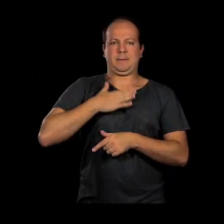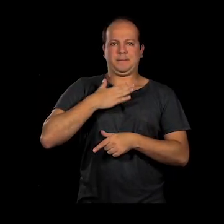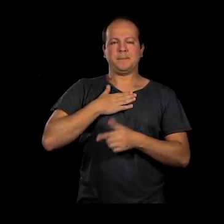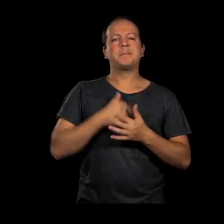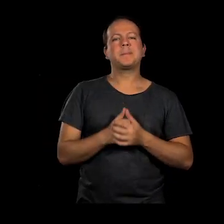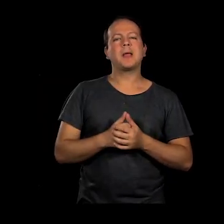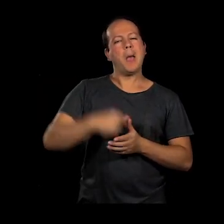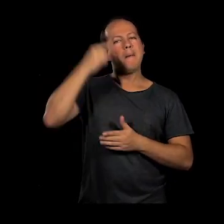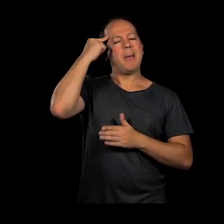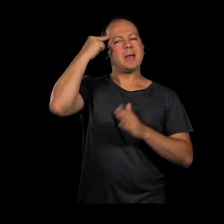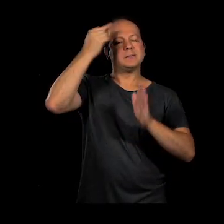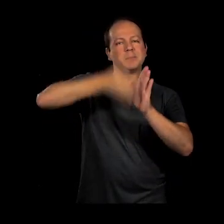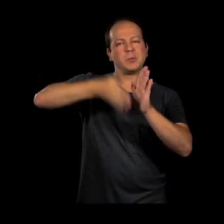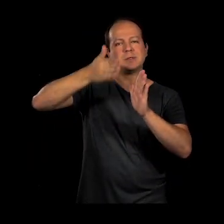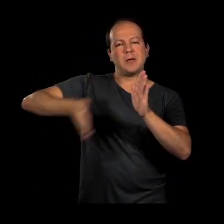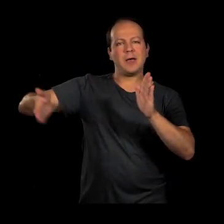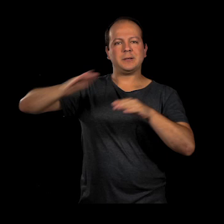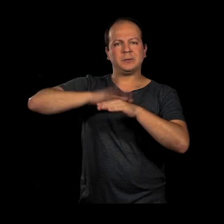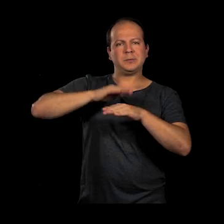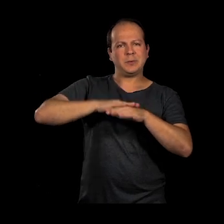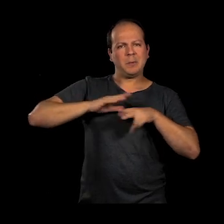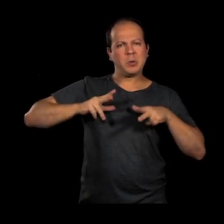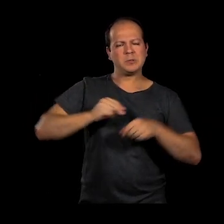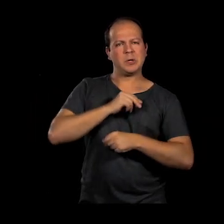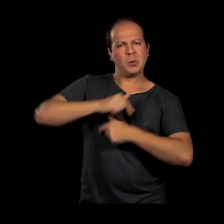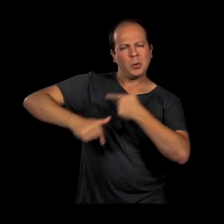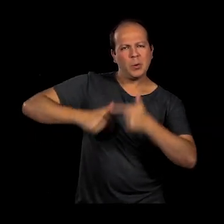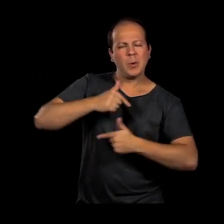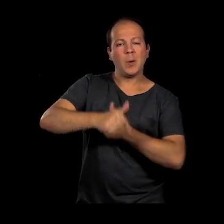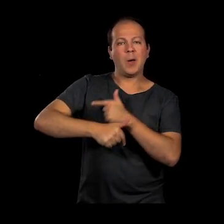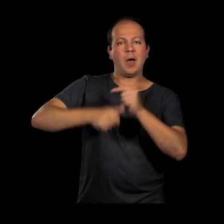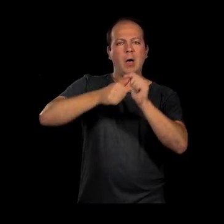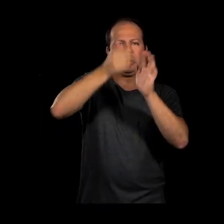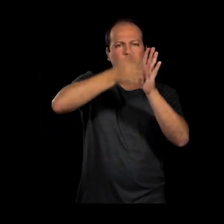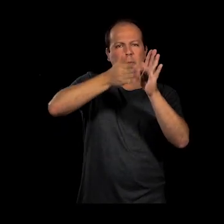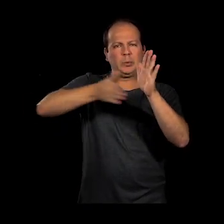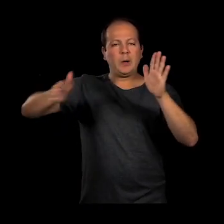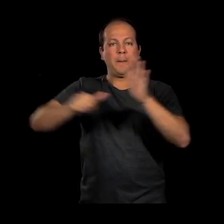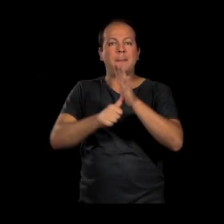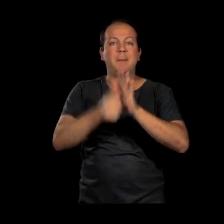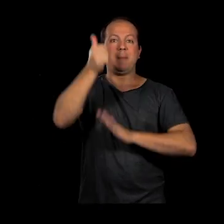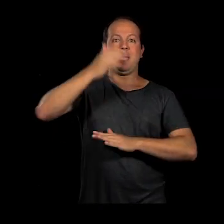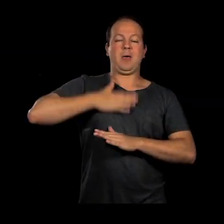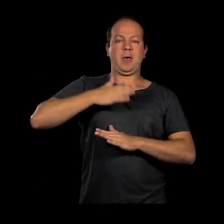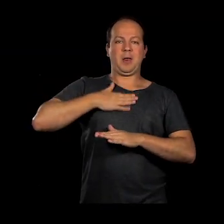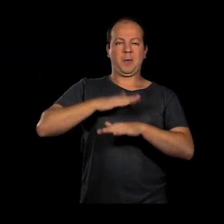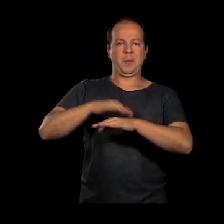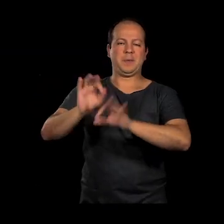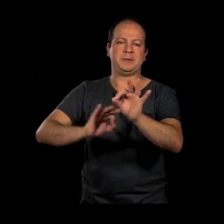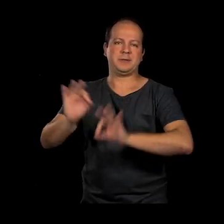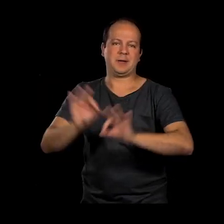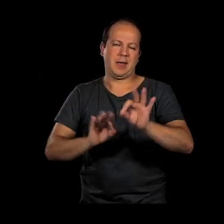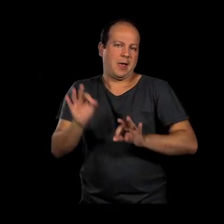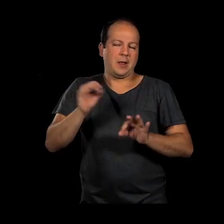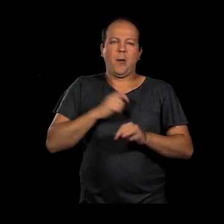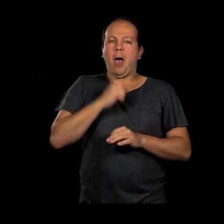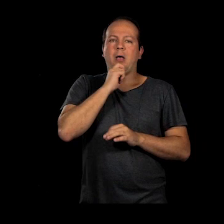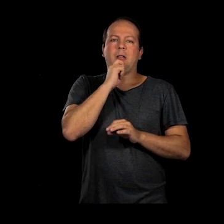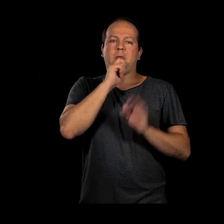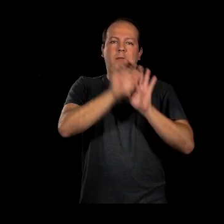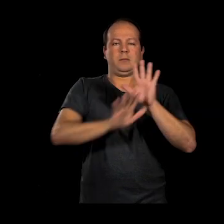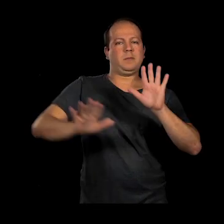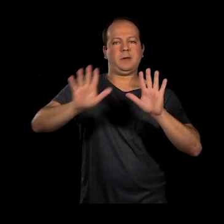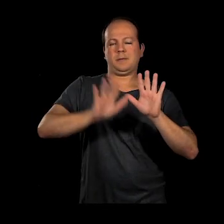Pensando no processo de produção, a série foi meu primeiro projeto grande, assim, que eu não animei, por